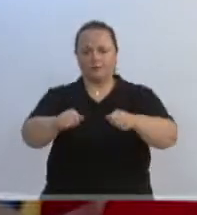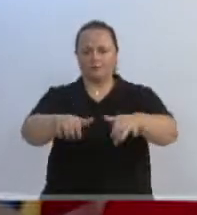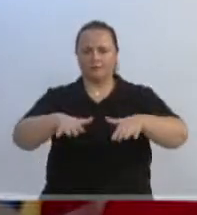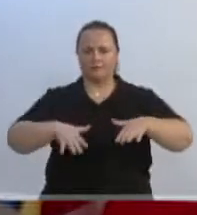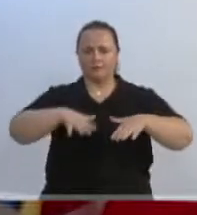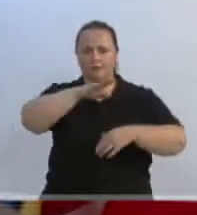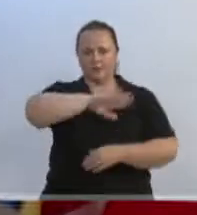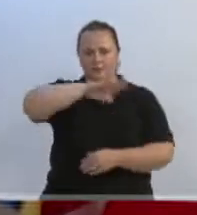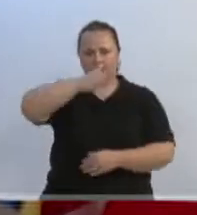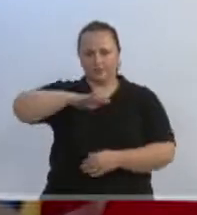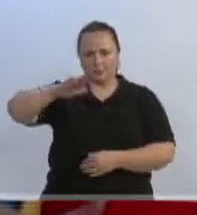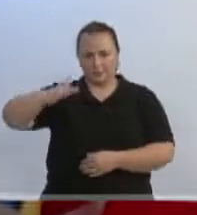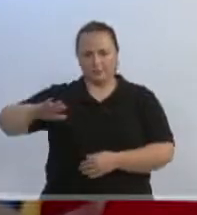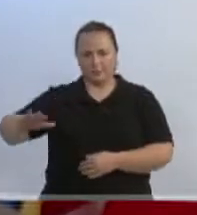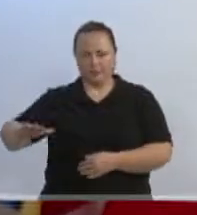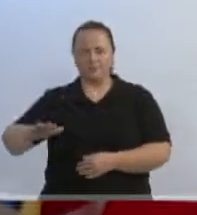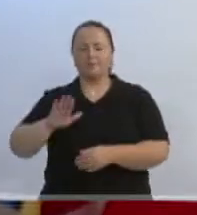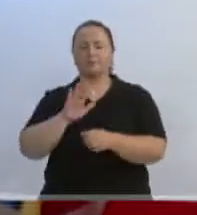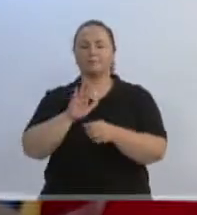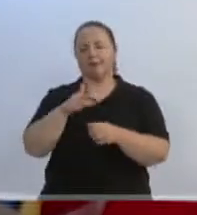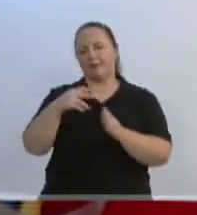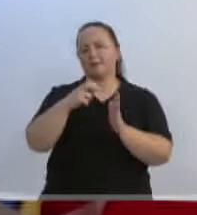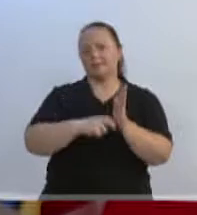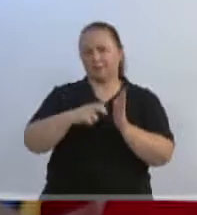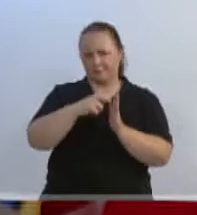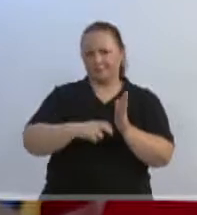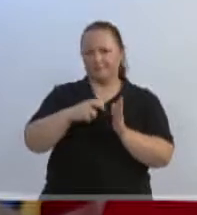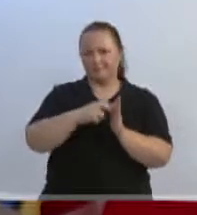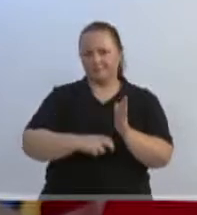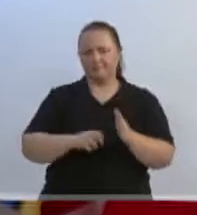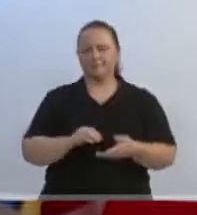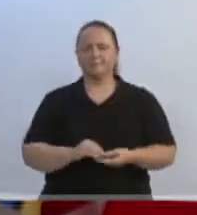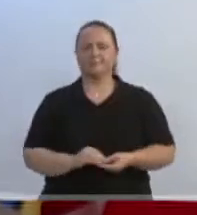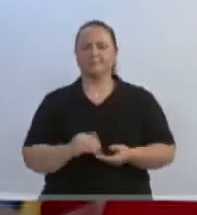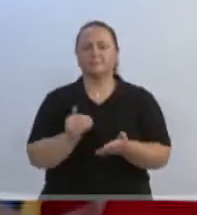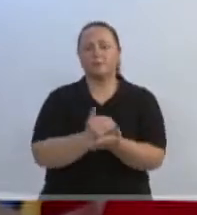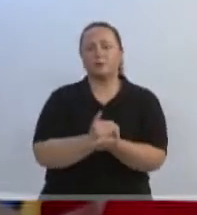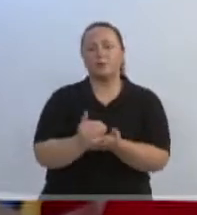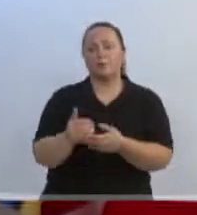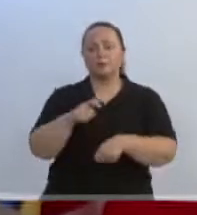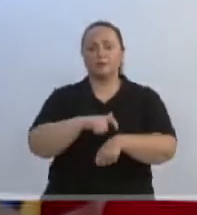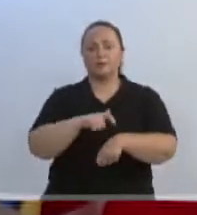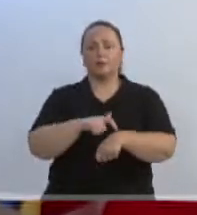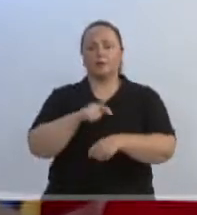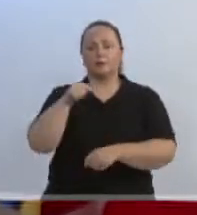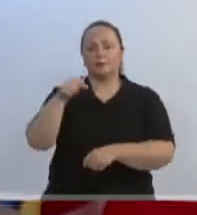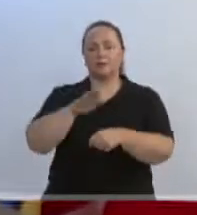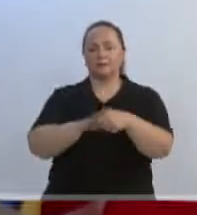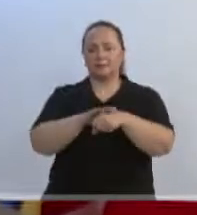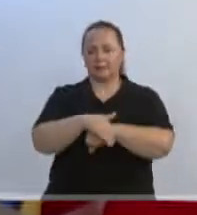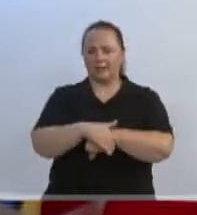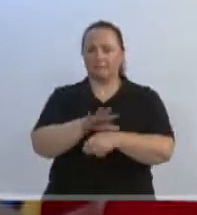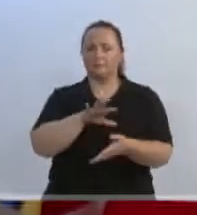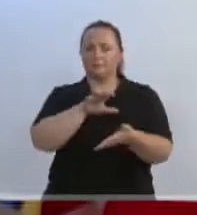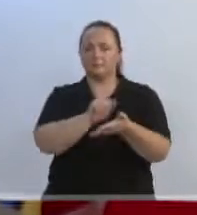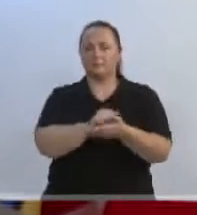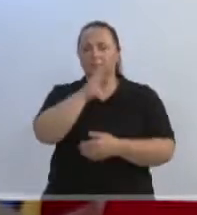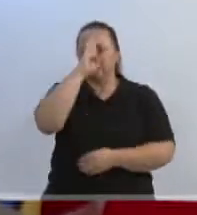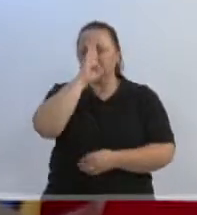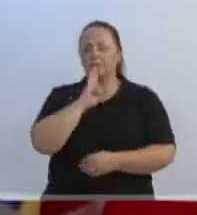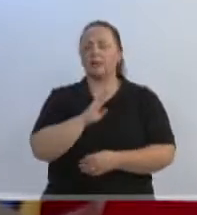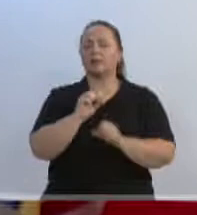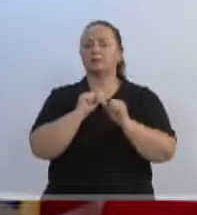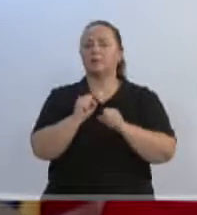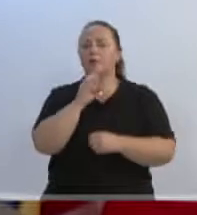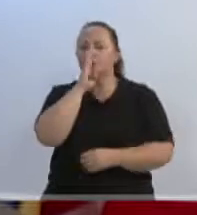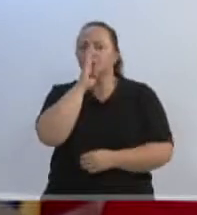hermann hering no bairro escola agrícola com início às 19 horas e as inscrições são gratuitas e podem ser